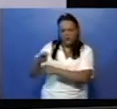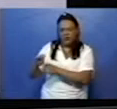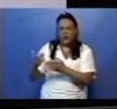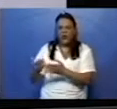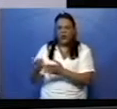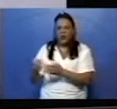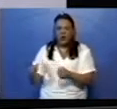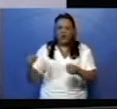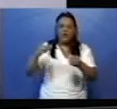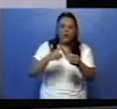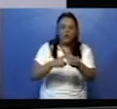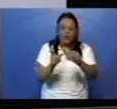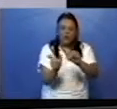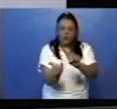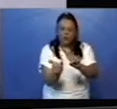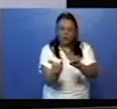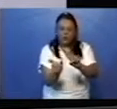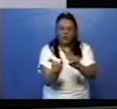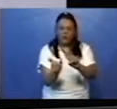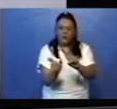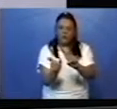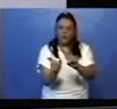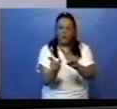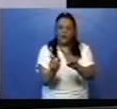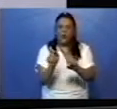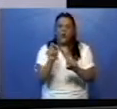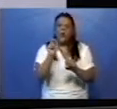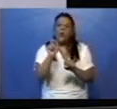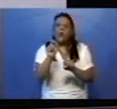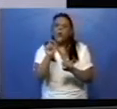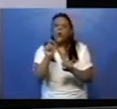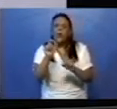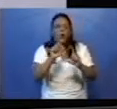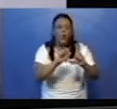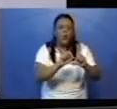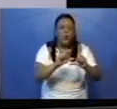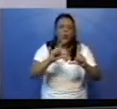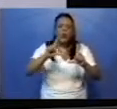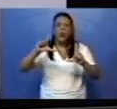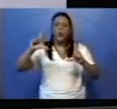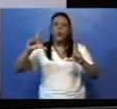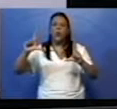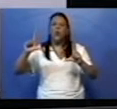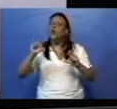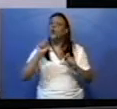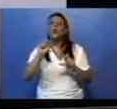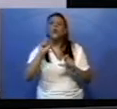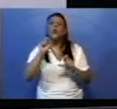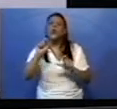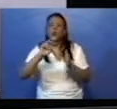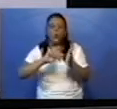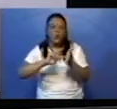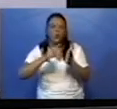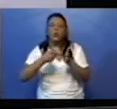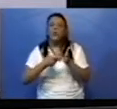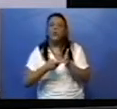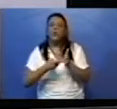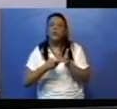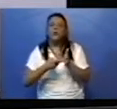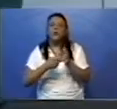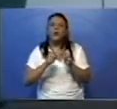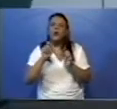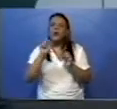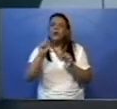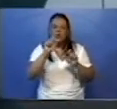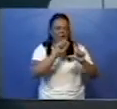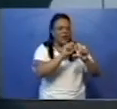para os substantivos. E vamos trabalhar o grau deles. O que quer dizer isso? Quando a gente fala de grau, a